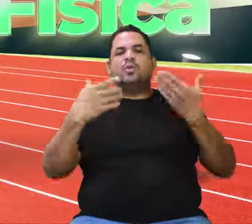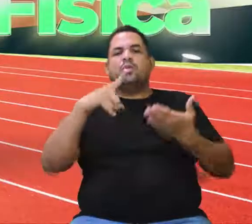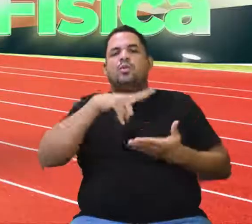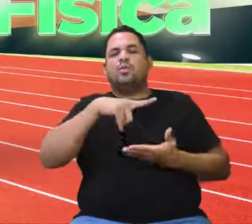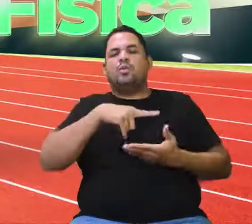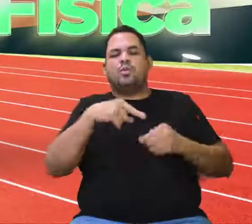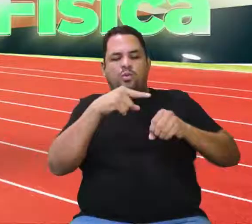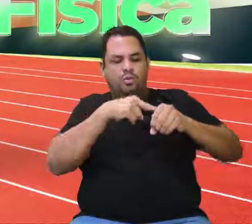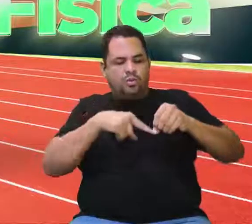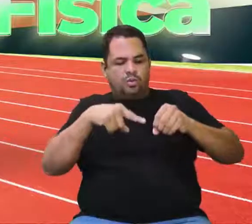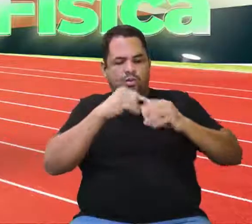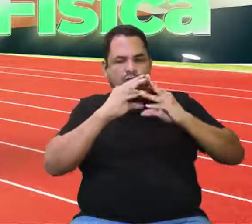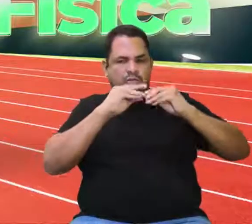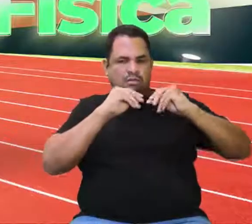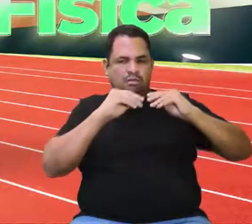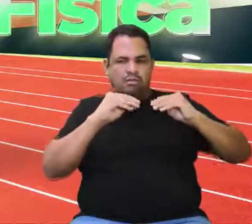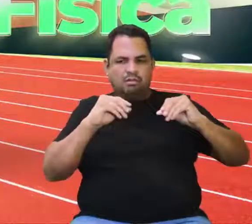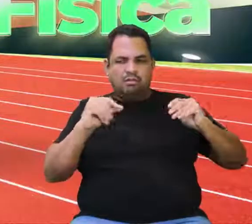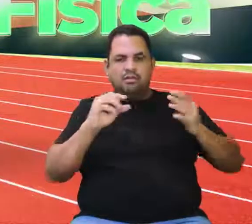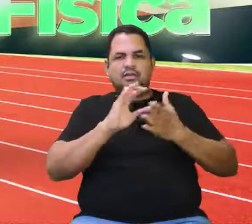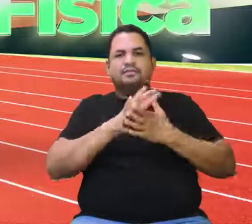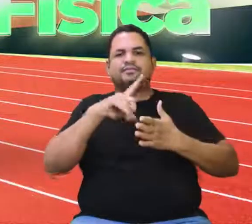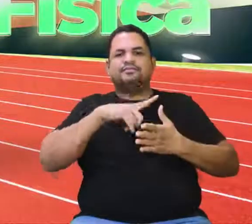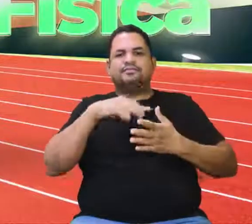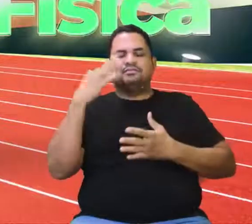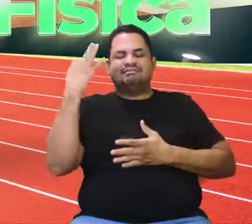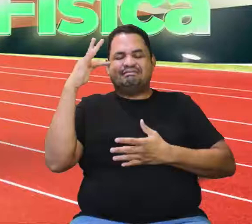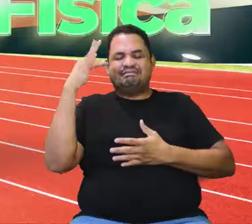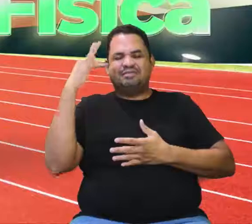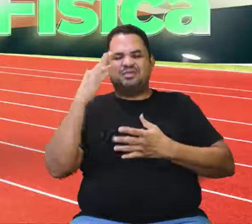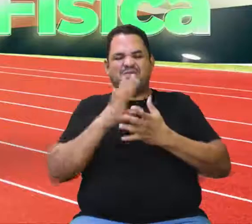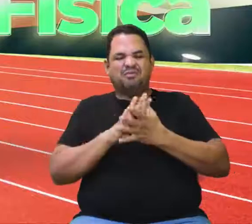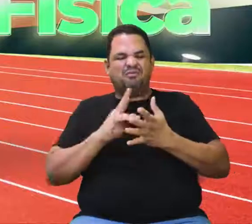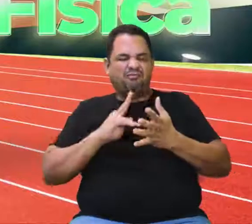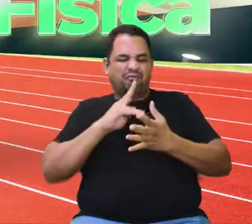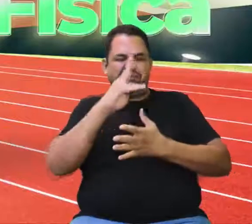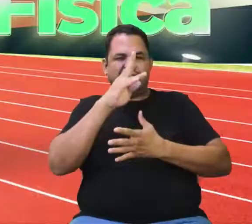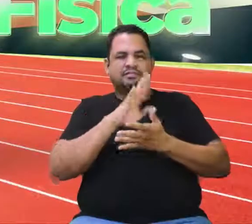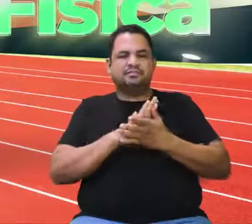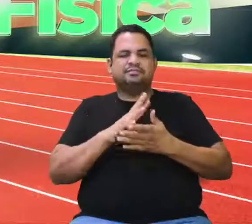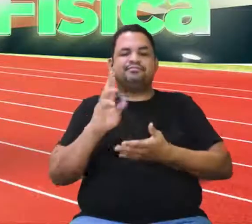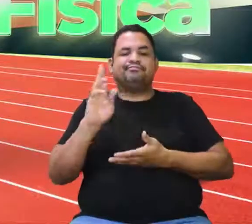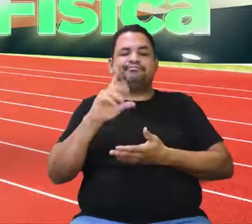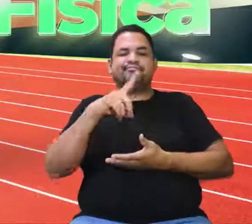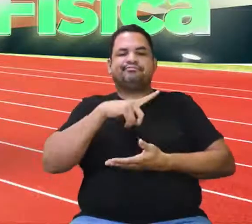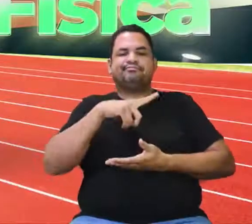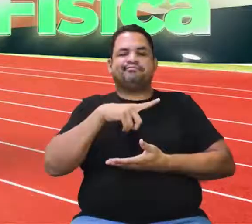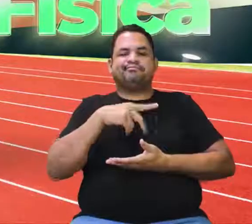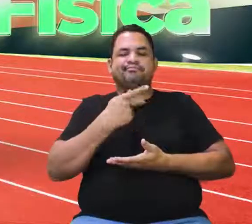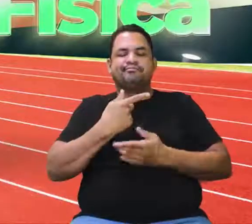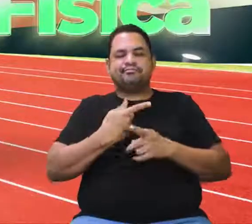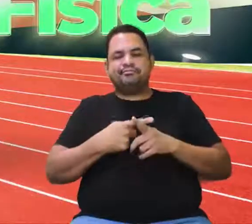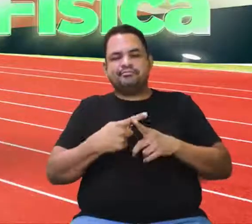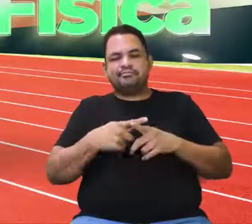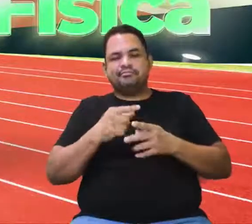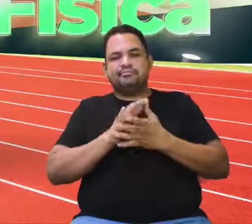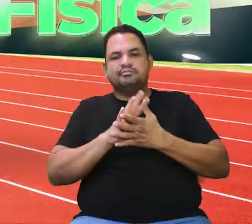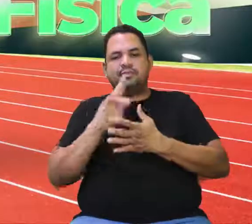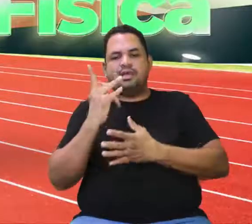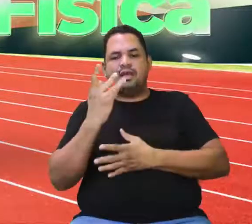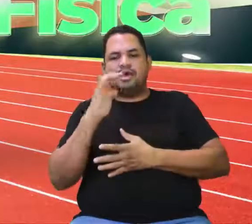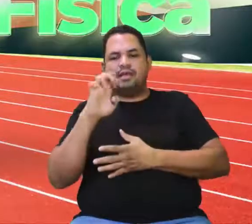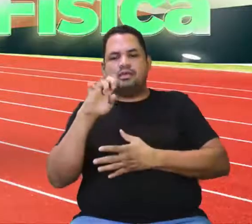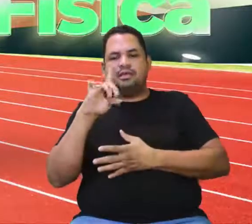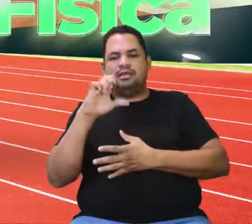tenho esse disco extravasado ali, eu tenho uma dor muito grande. Quem sofre de hérnia de disco sofre muito de dor, porque